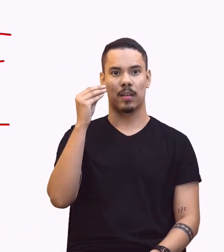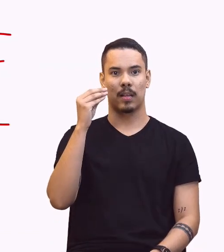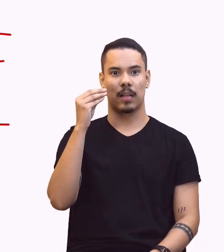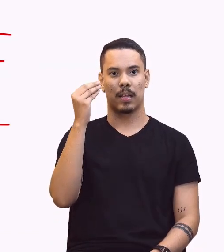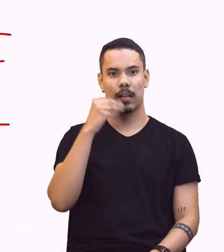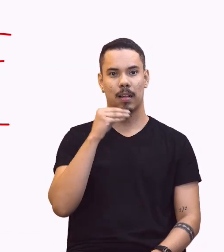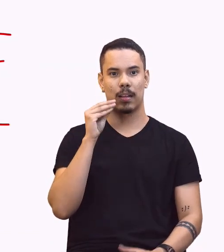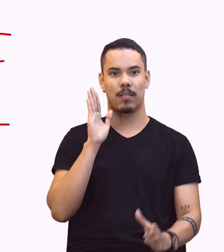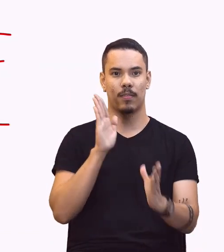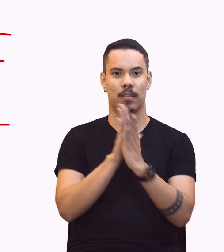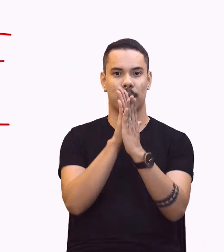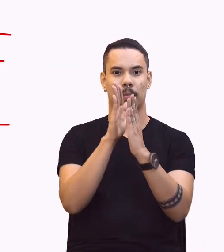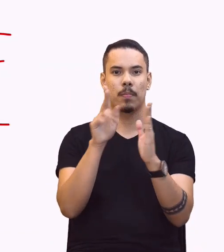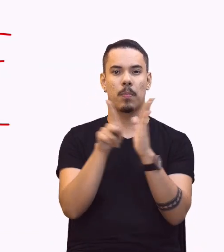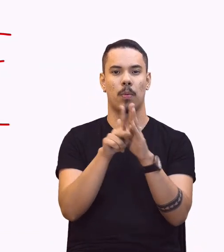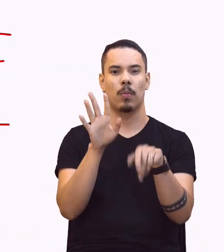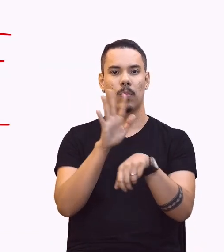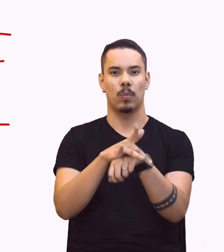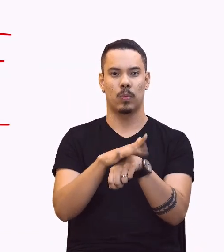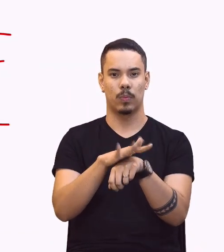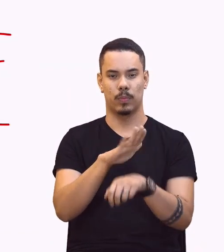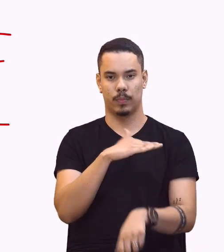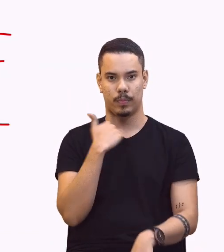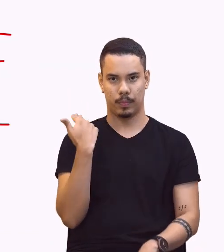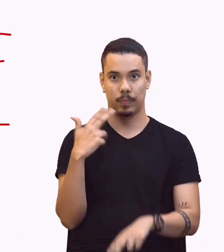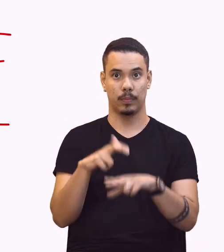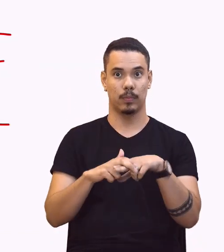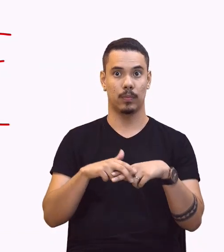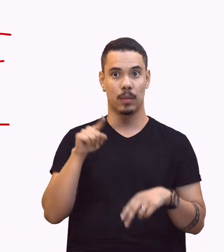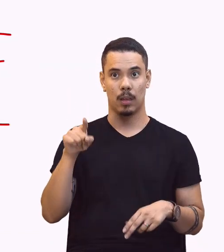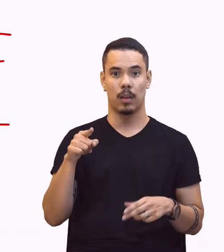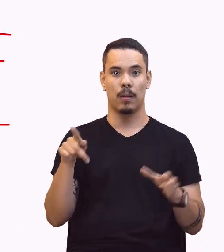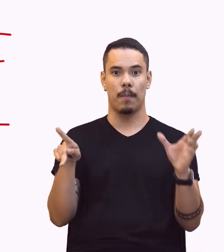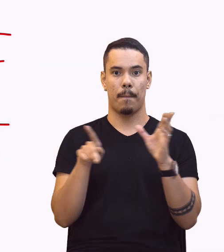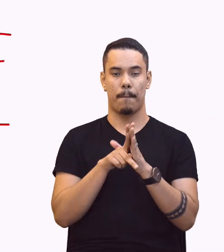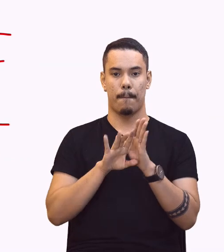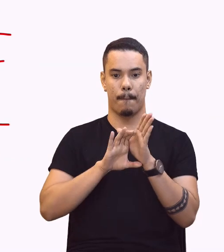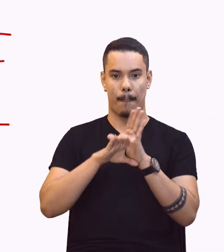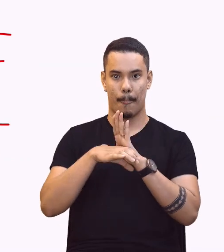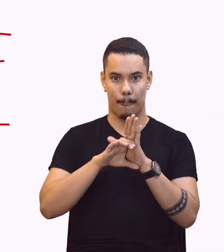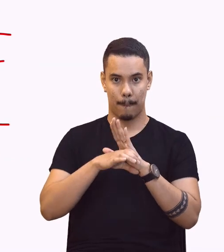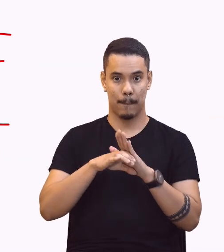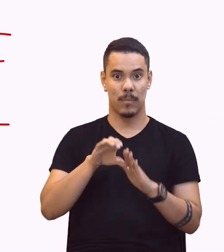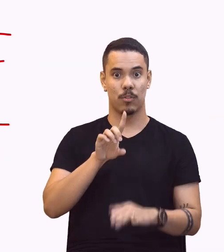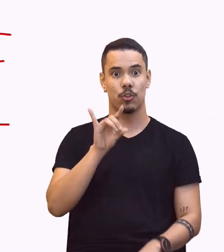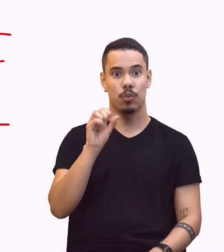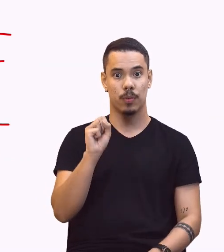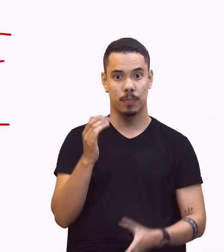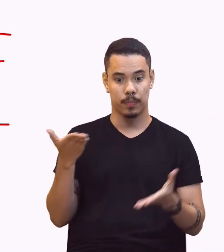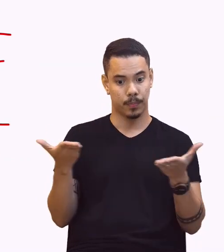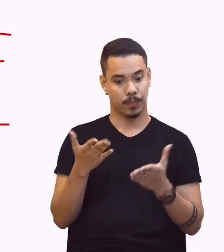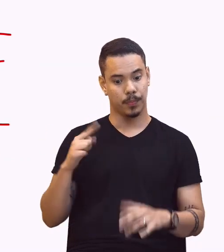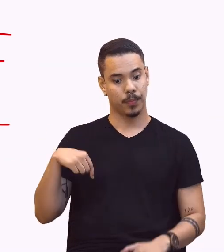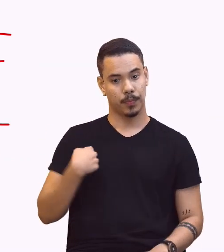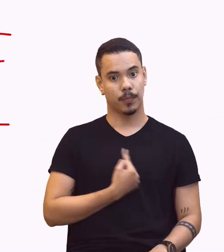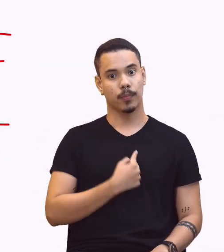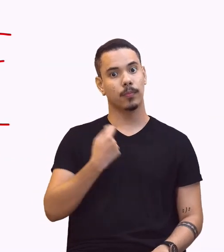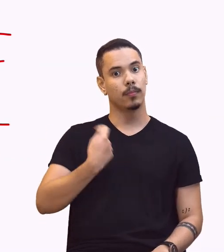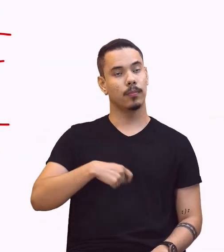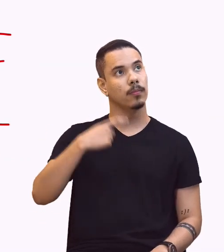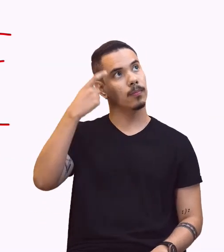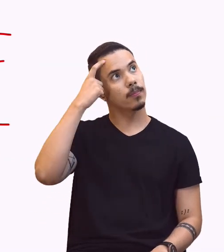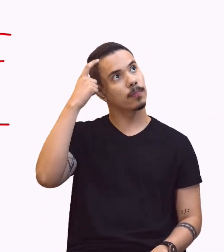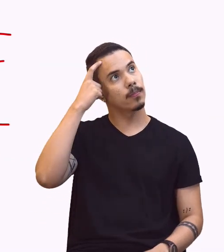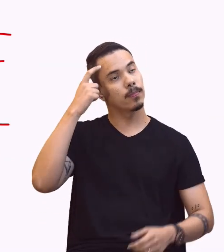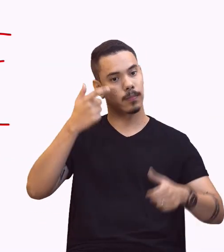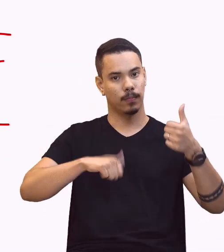morte. Pessoal, então são esses os conceitos nos dias de hoje que a gente tem que começar a